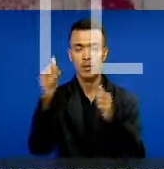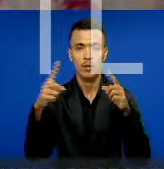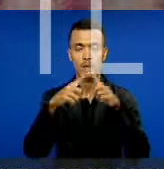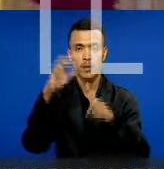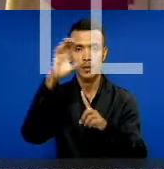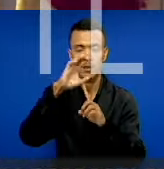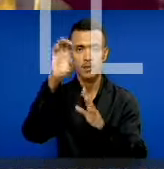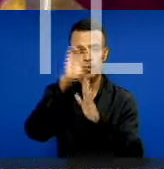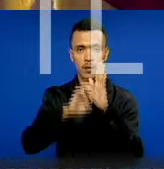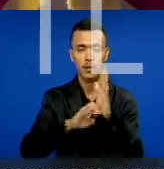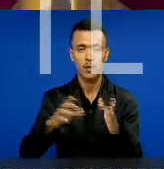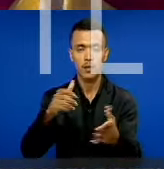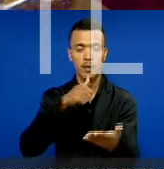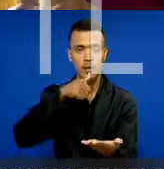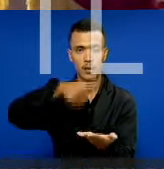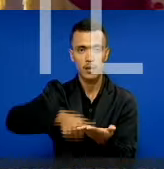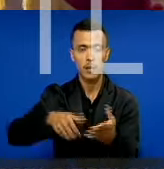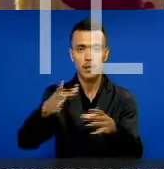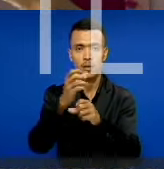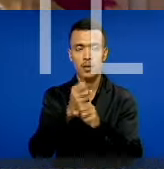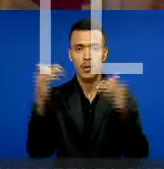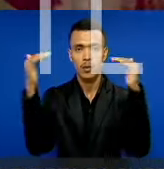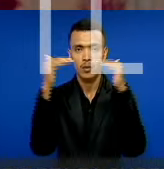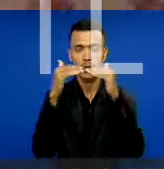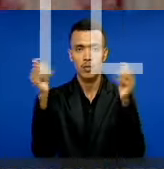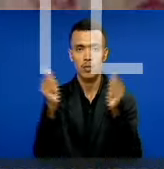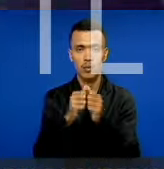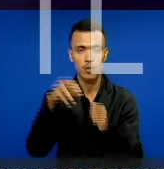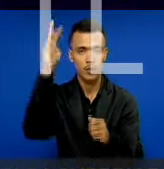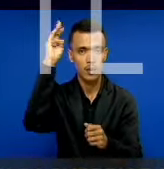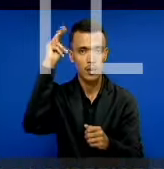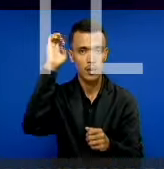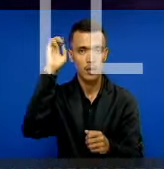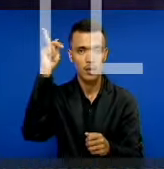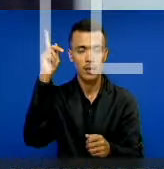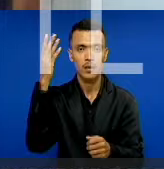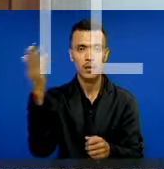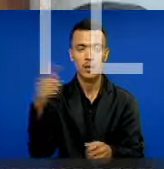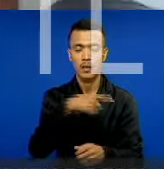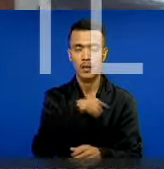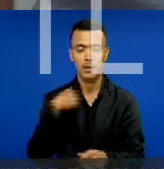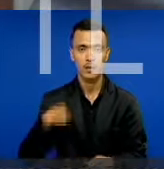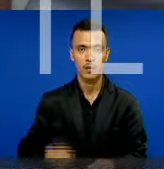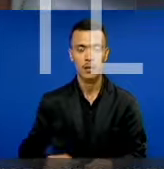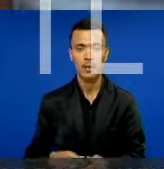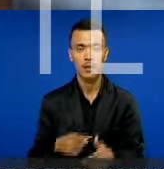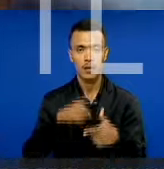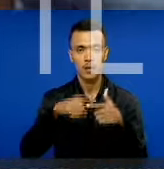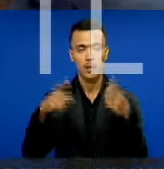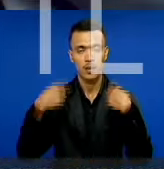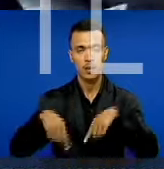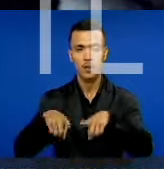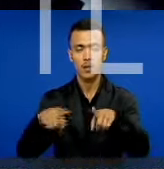ba convite nebesimo. Atual encontro, Ministro Negócio Estrangeiro e a China. Tu governante, né, antes a tu arranca